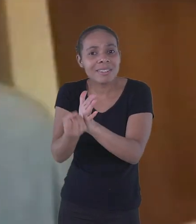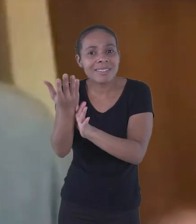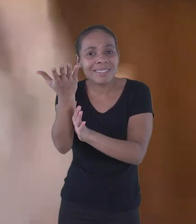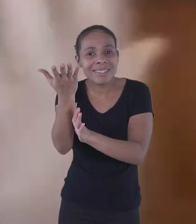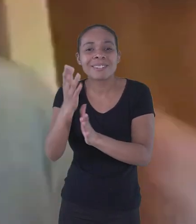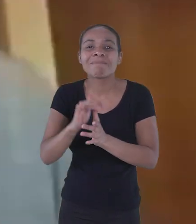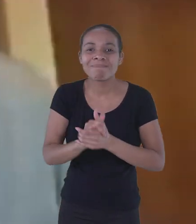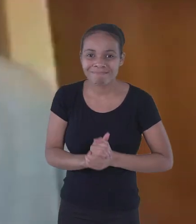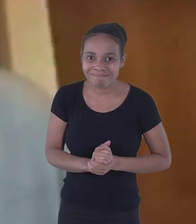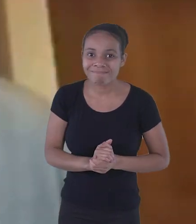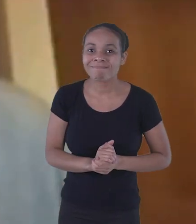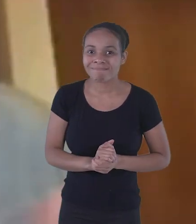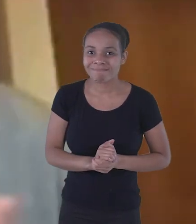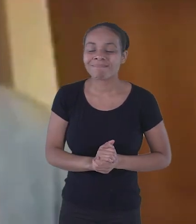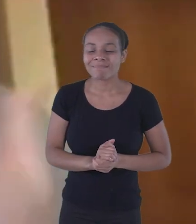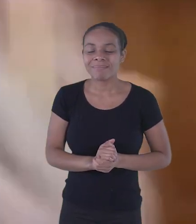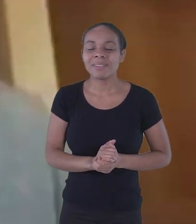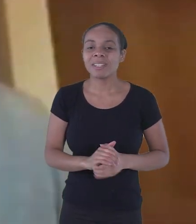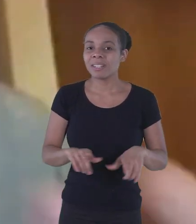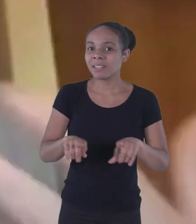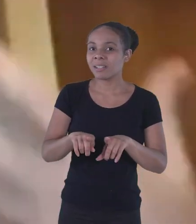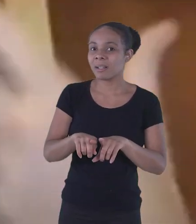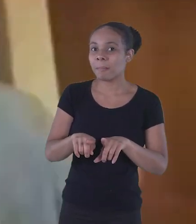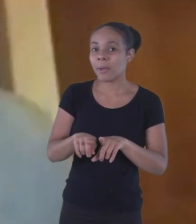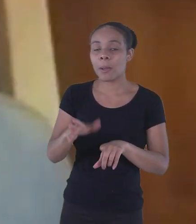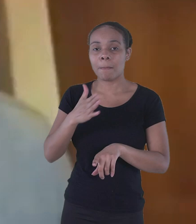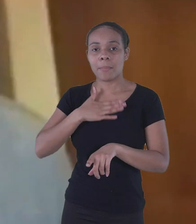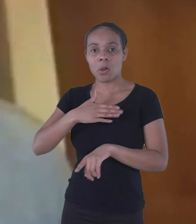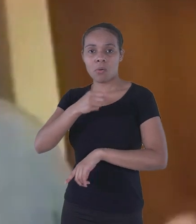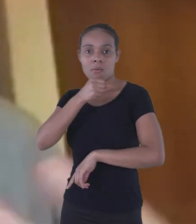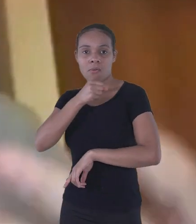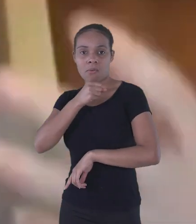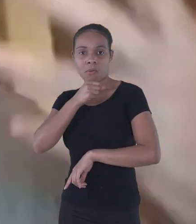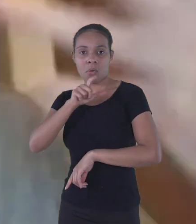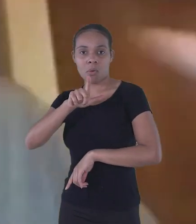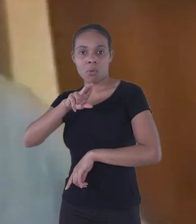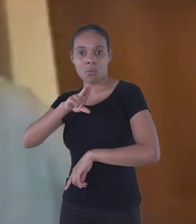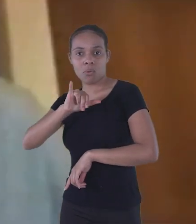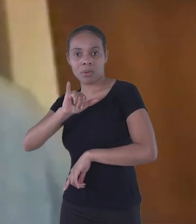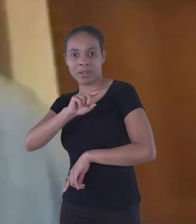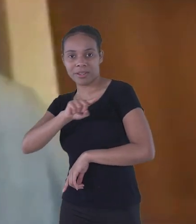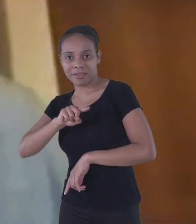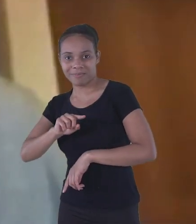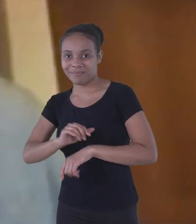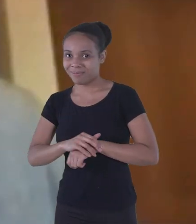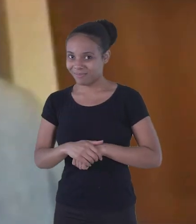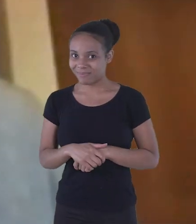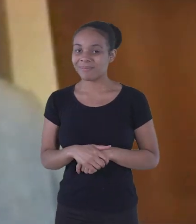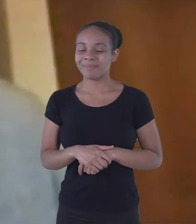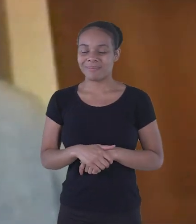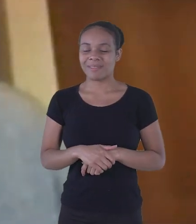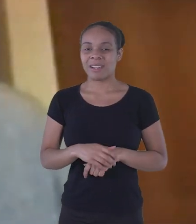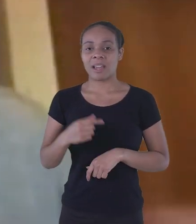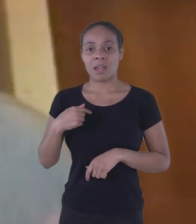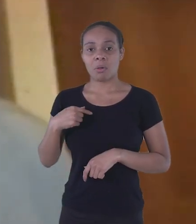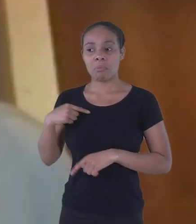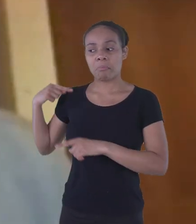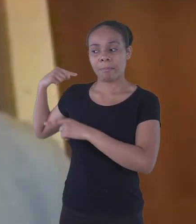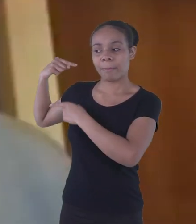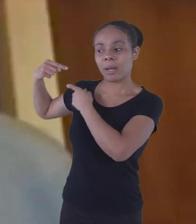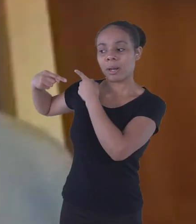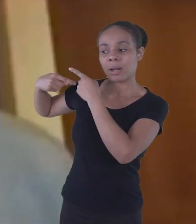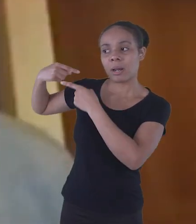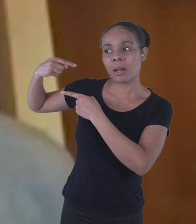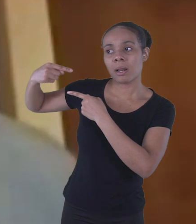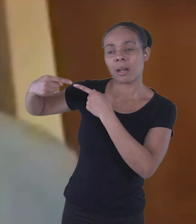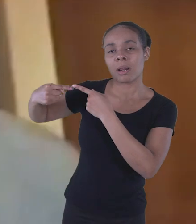do meu avô Luiz também. Eu herdei o nome, herdei esse manto, herdei a culpa que o filho